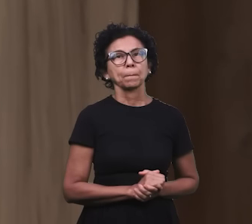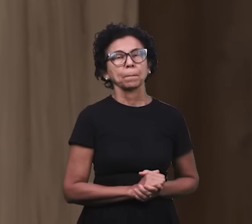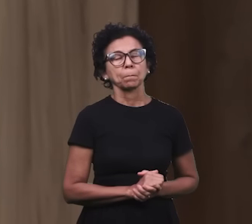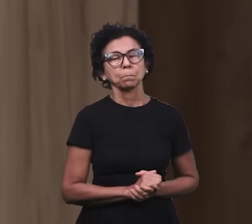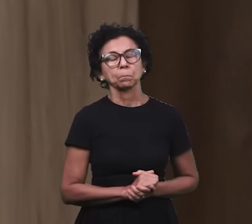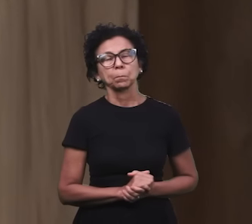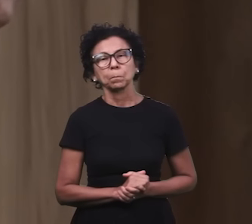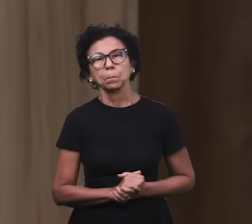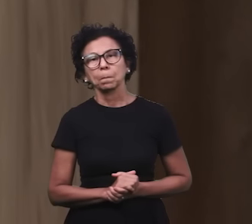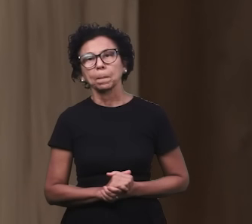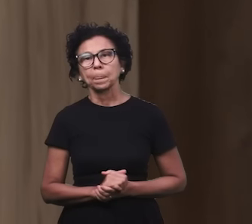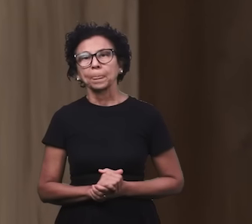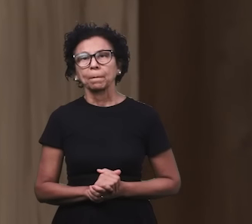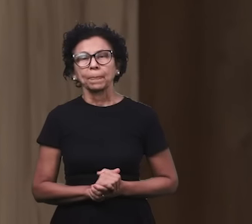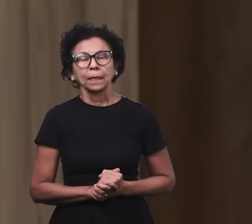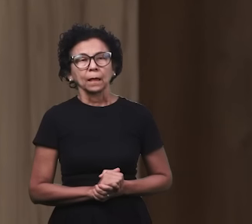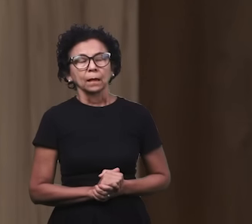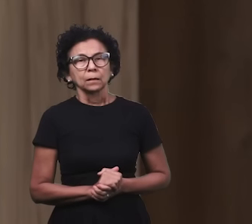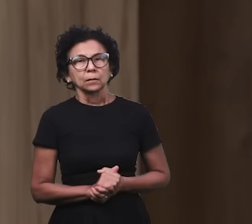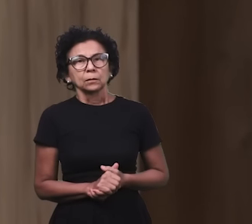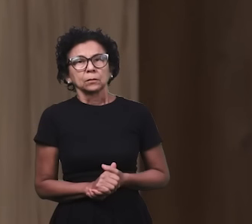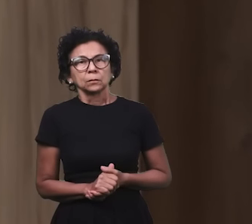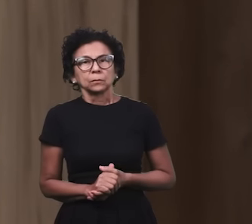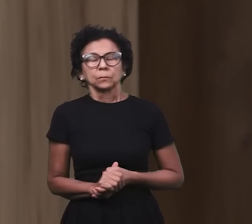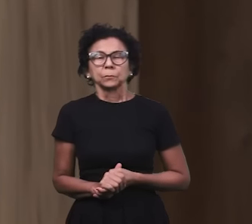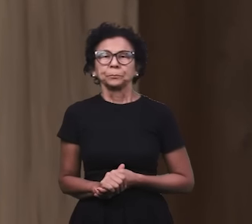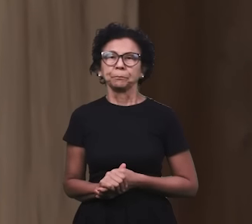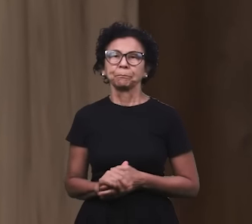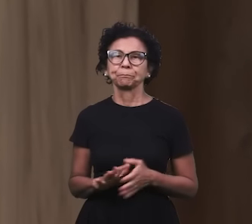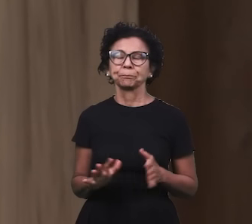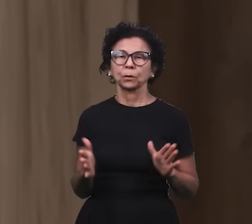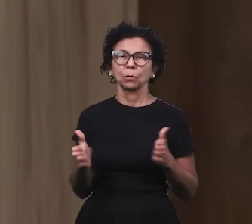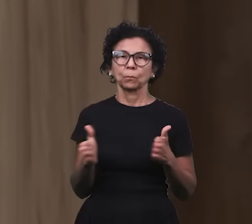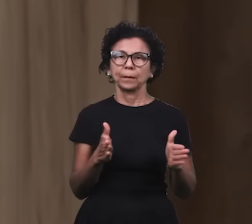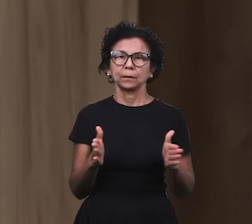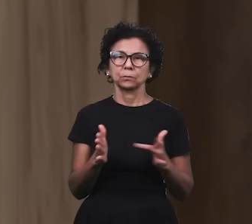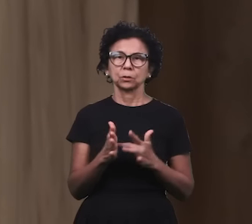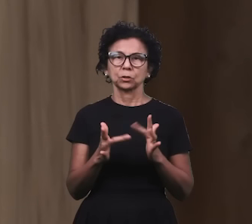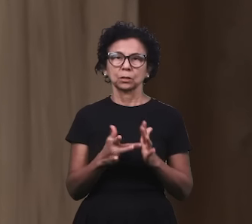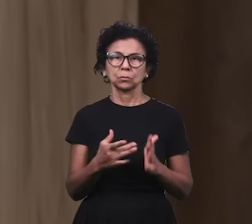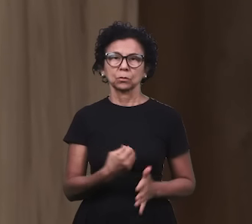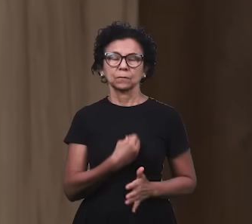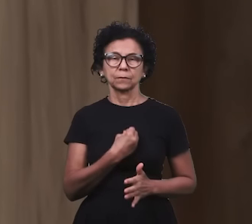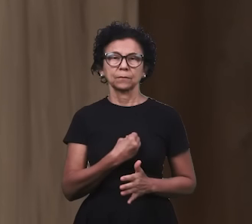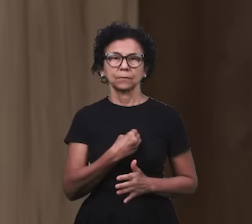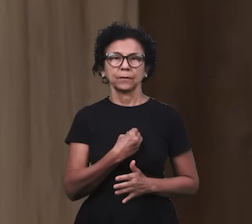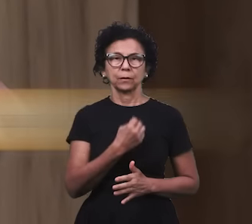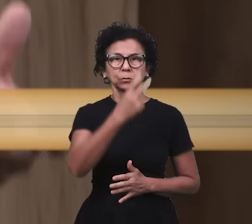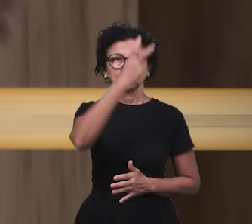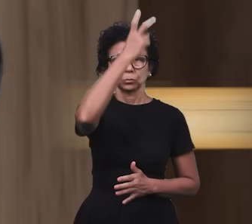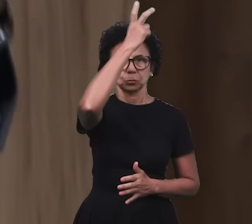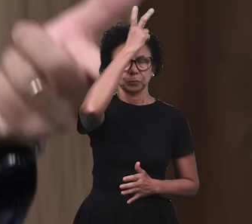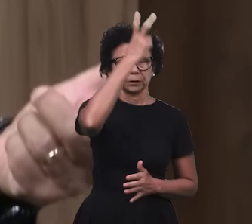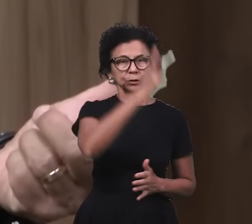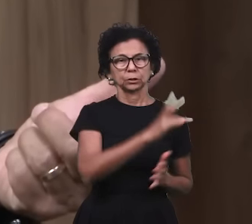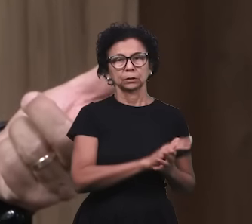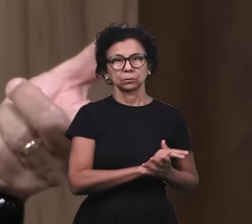do Senhor Jesus do Egito e o relato da sua adolescência